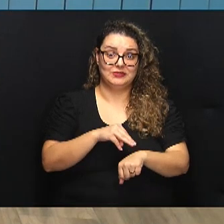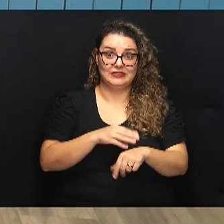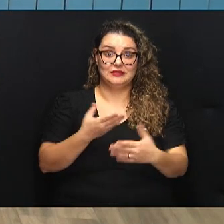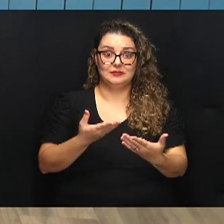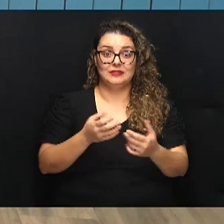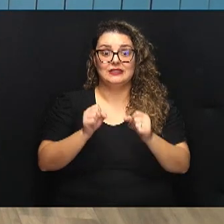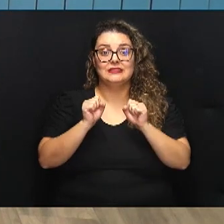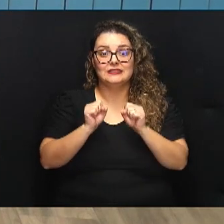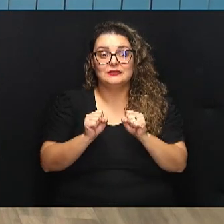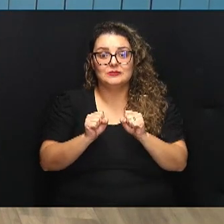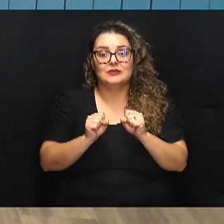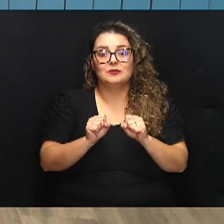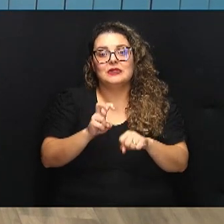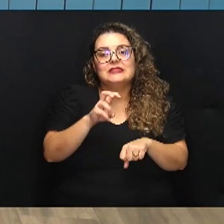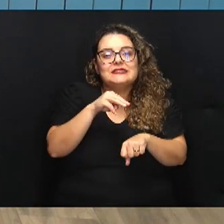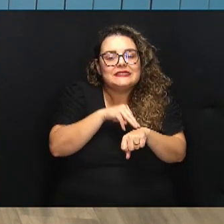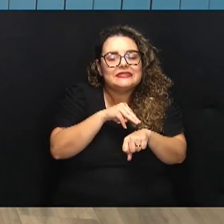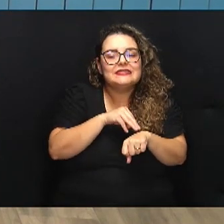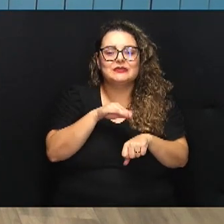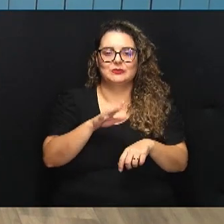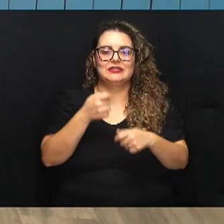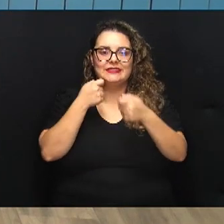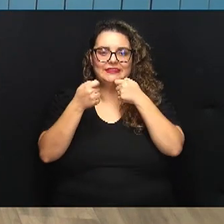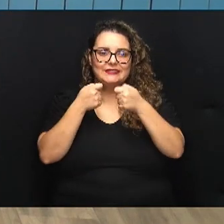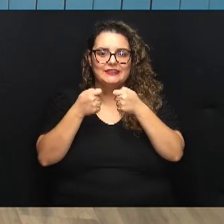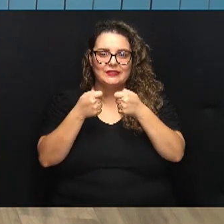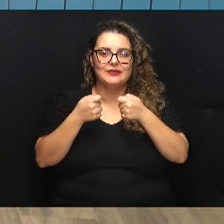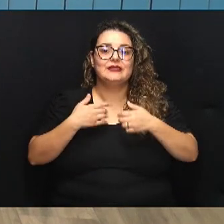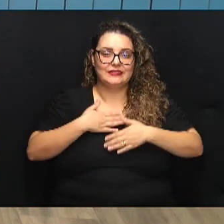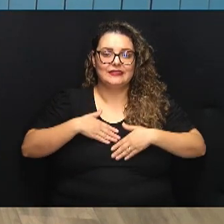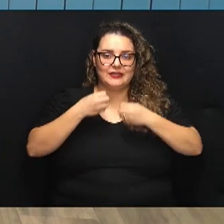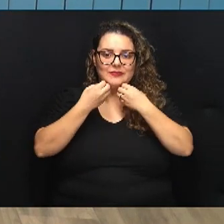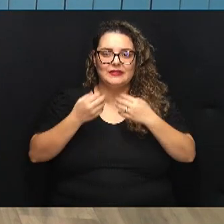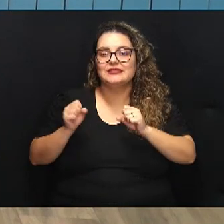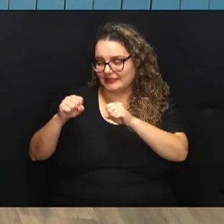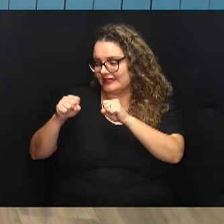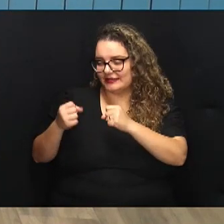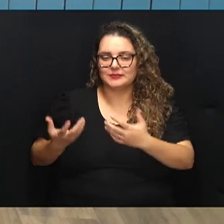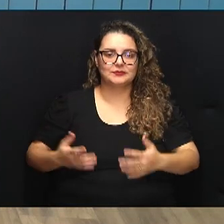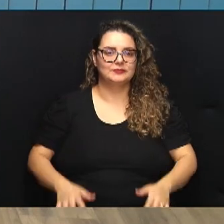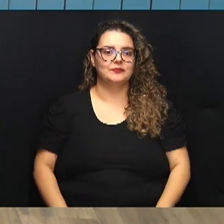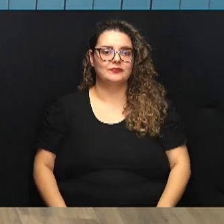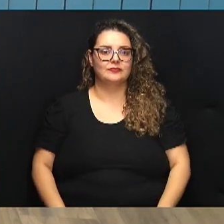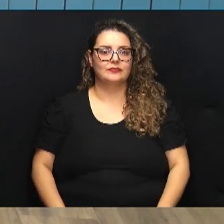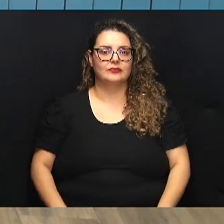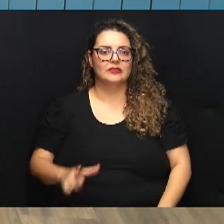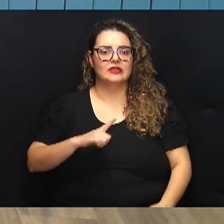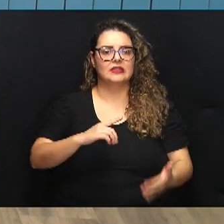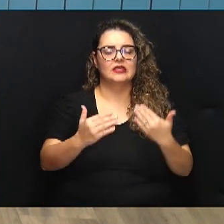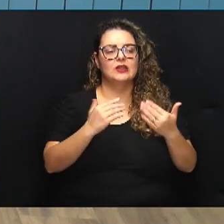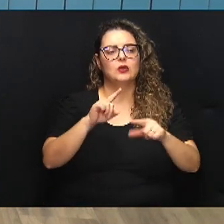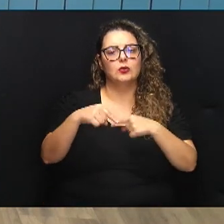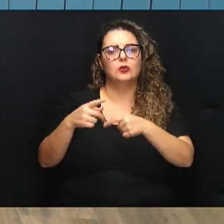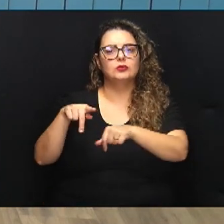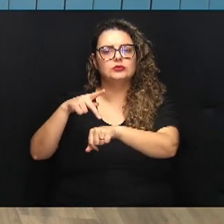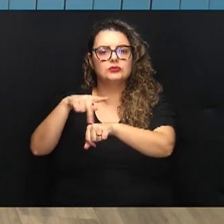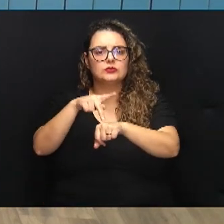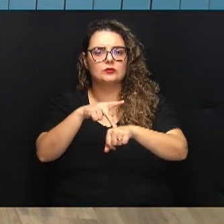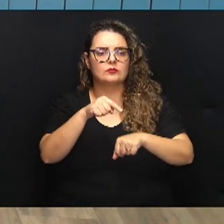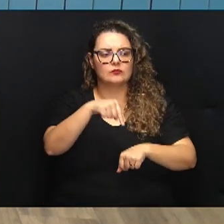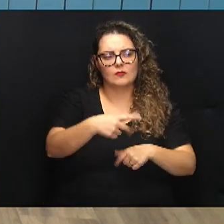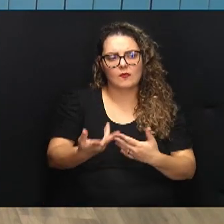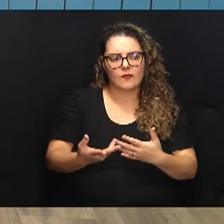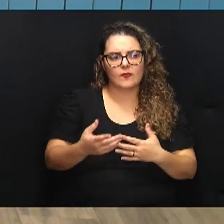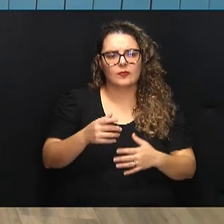se puder, só mais 5 minutinhos, que a entrevista tá muito boa. Tudo bem. Tem como comparar com outros países essa questão